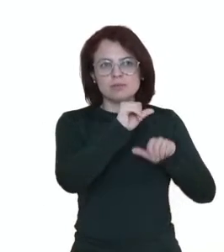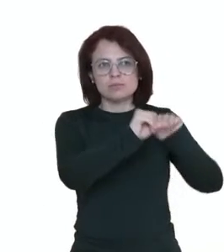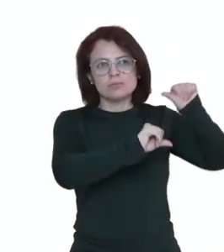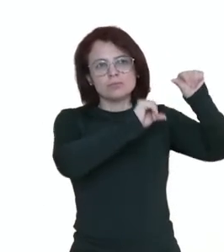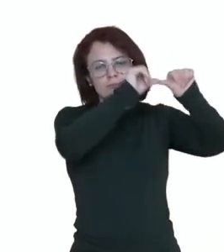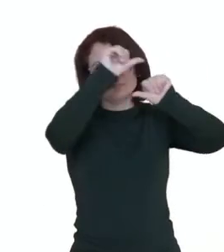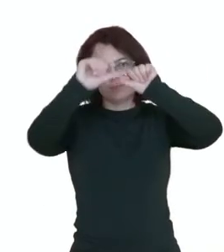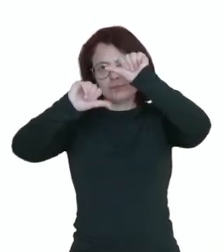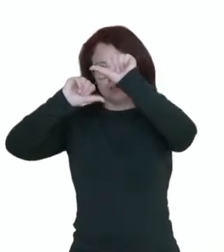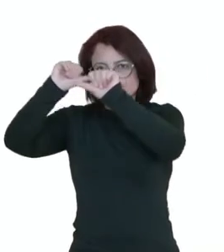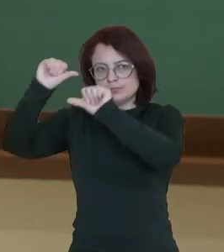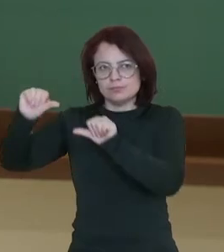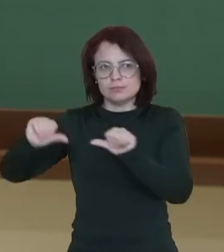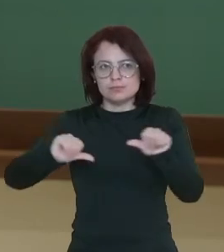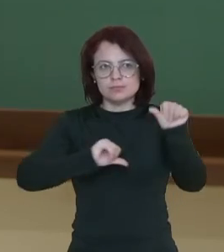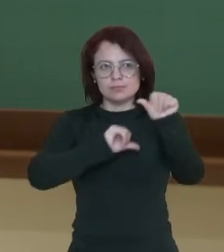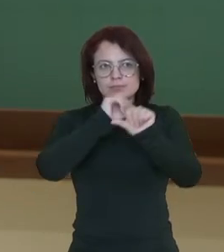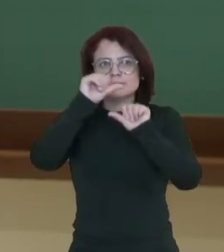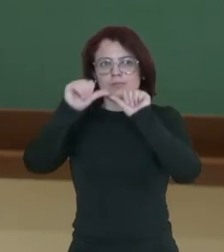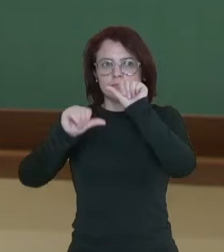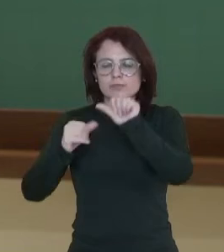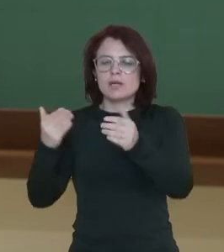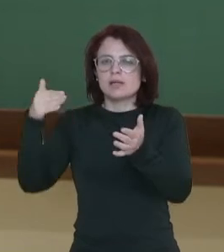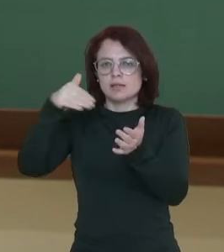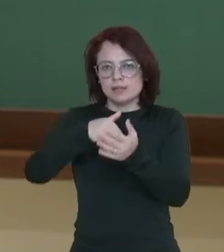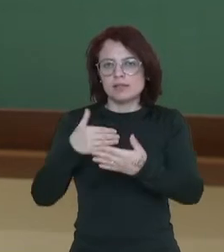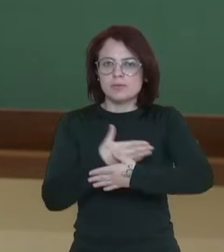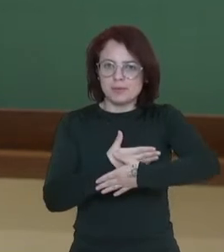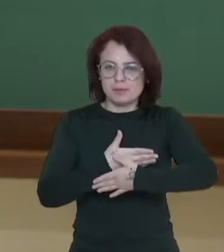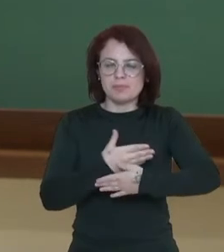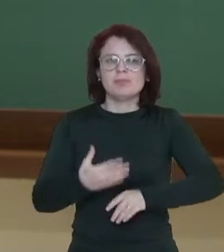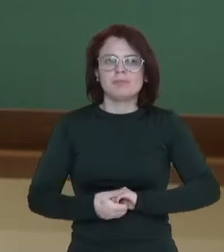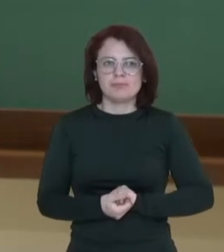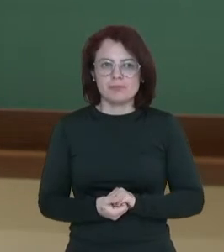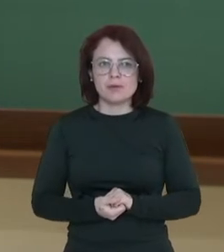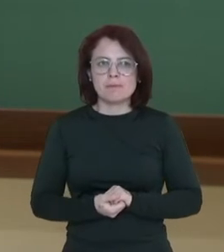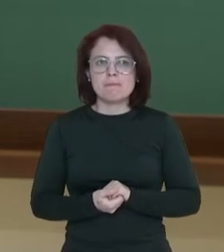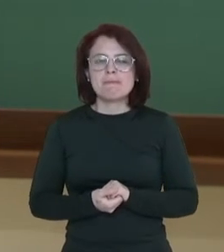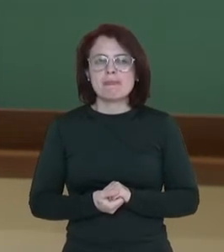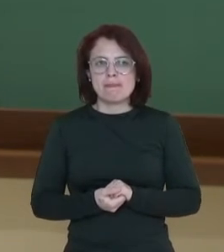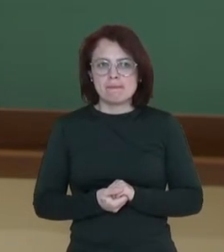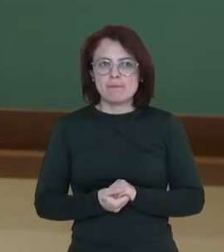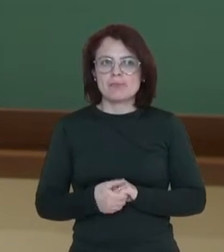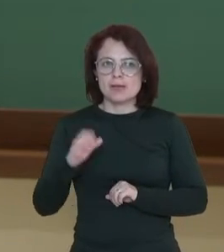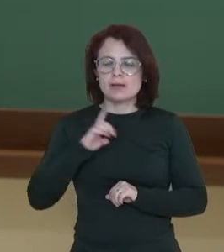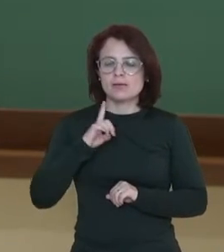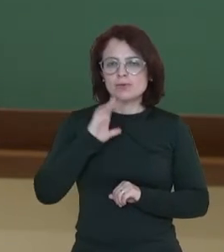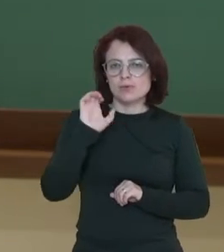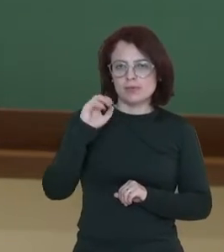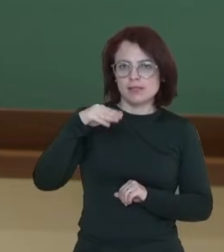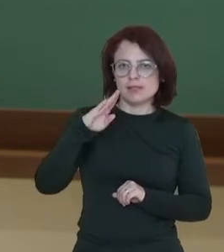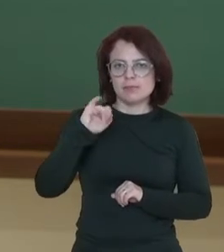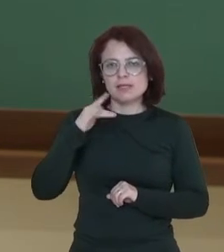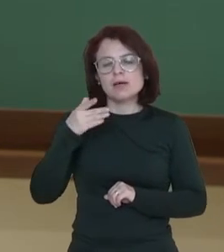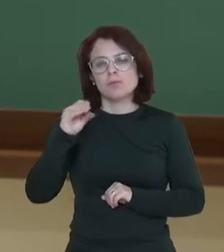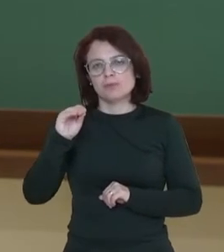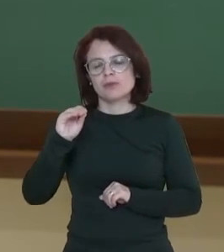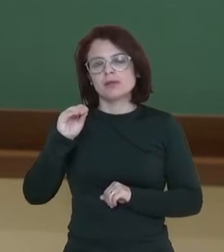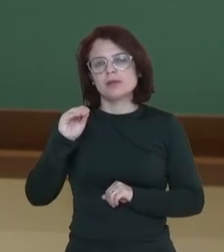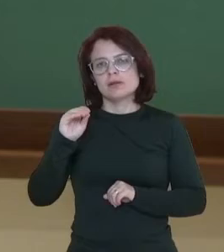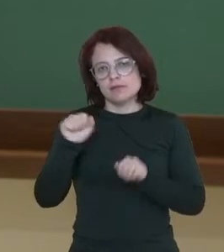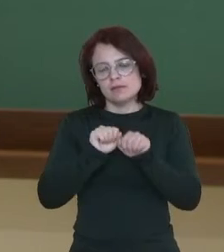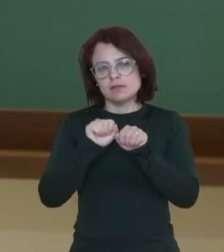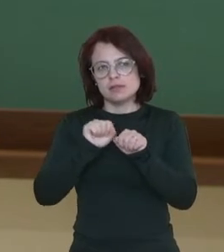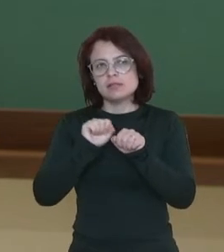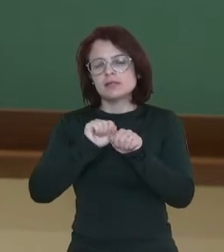gástrula e assim todo o processo de gastrulação, neurulação, até que de fato forma o feto. E